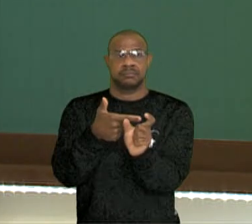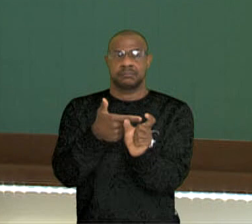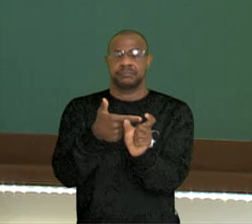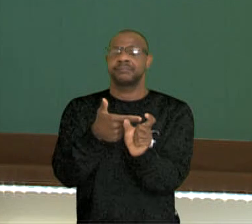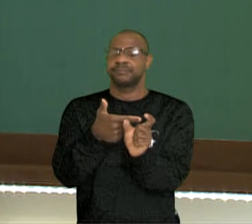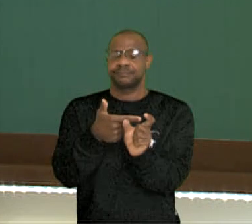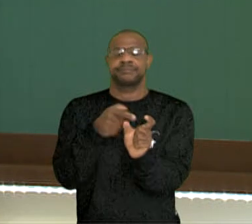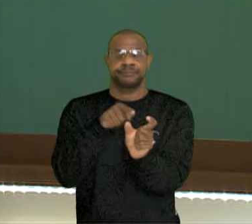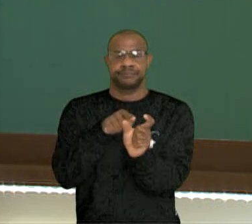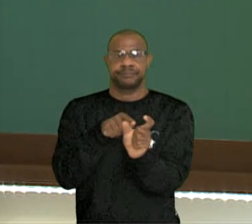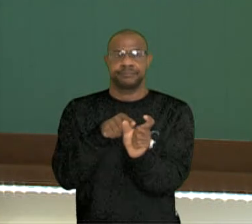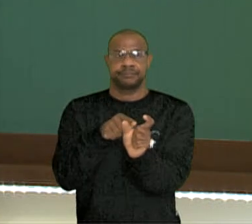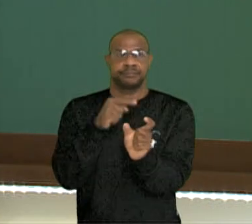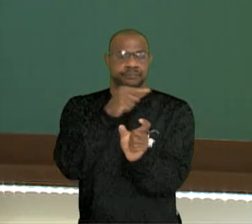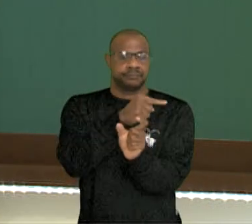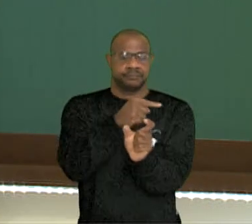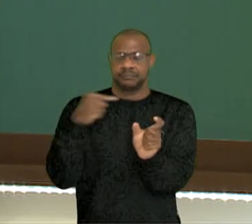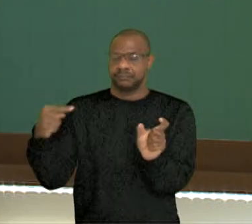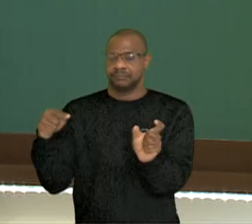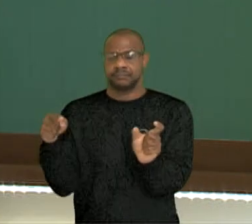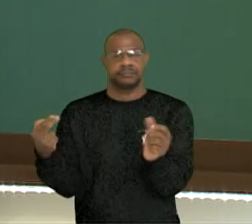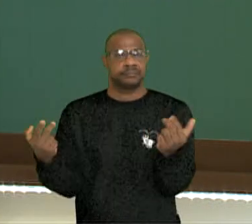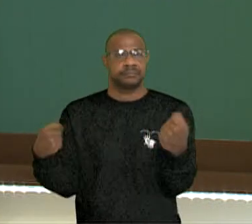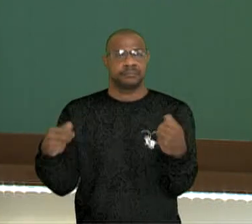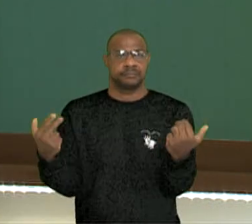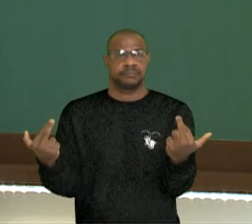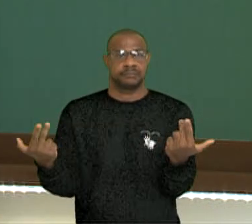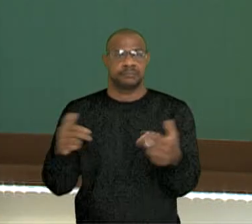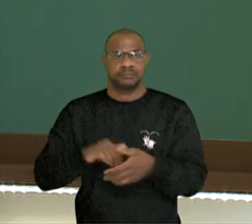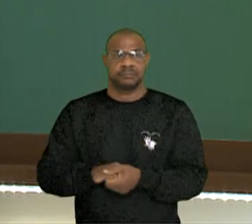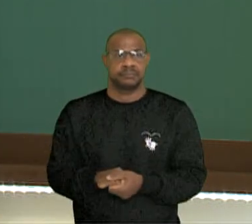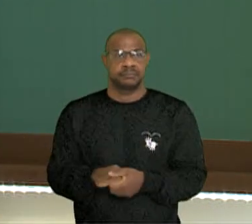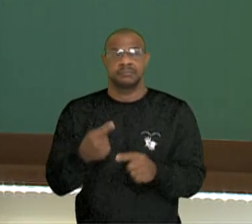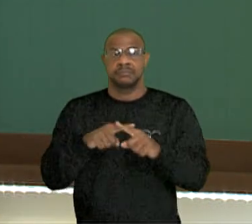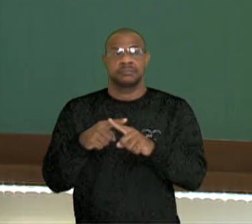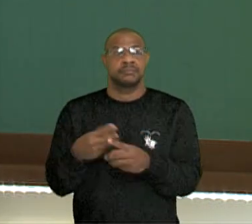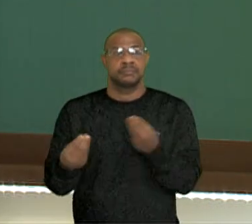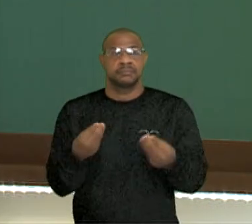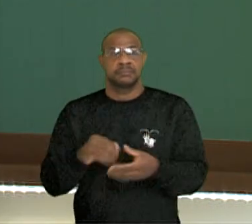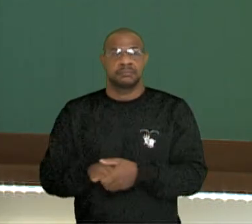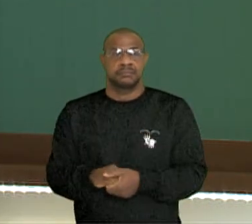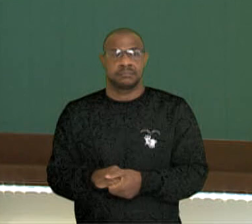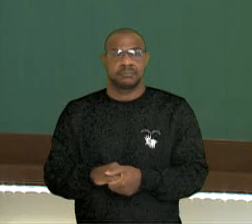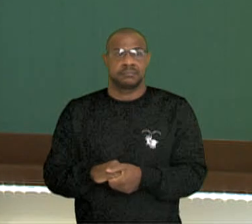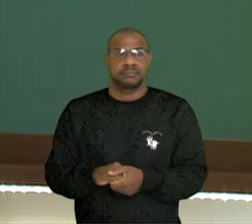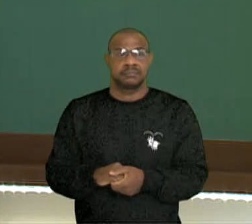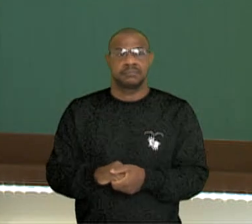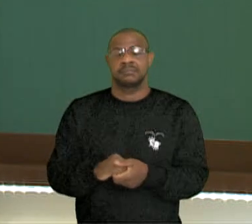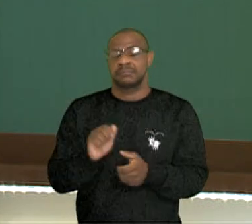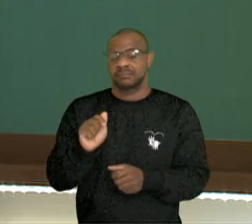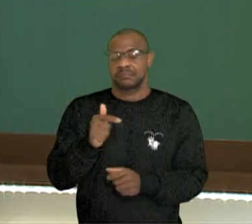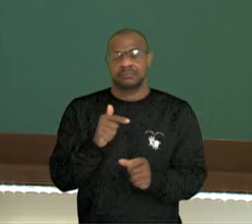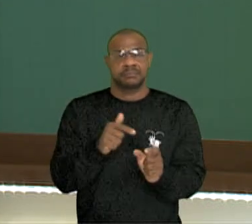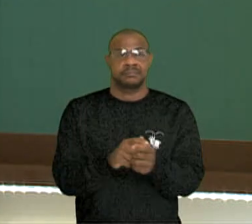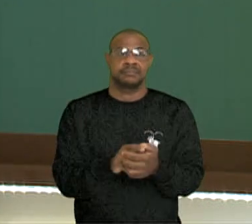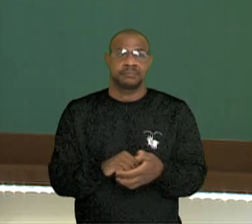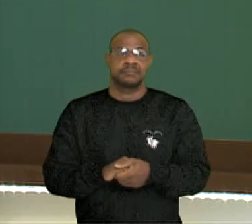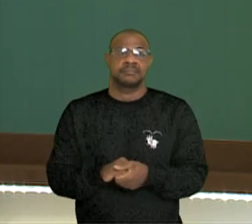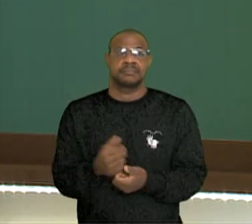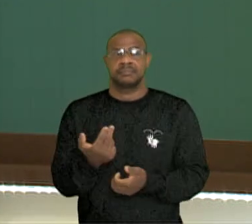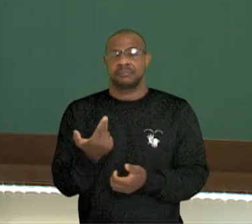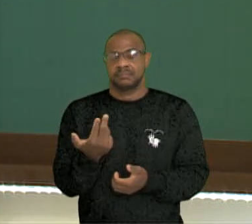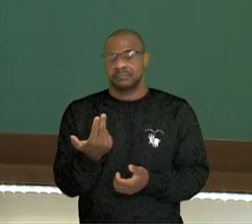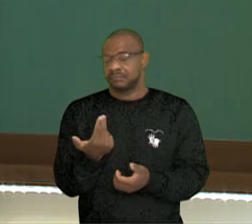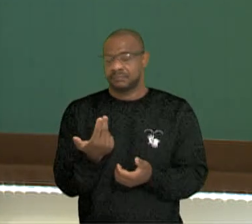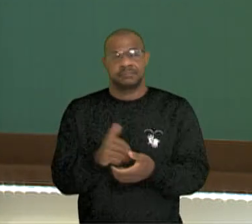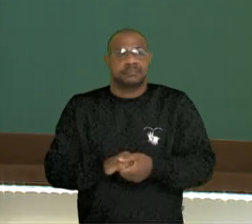tem que ser menos. Então, ó, eu fatorei. Professora, mas cadê a multiplicação? 3x menos 2 ao quadrado é 3x menos